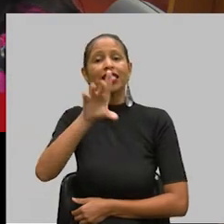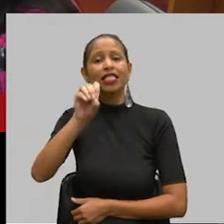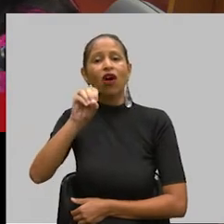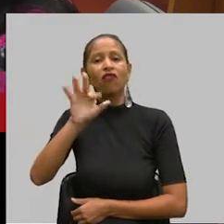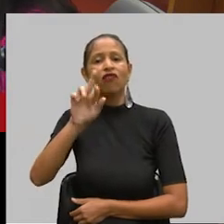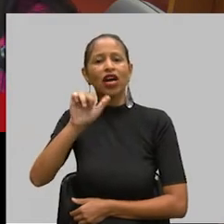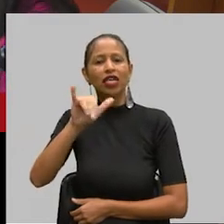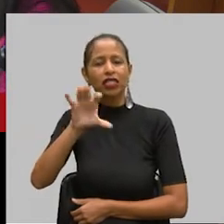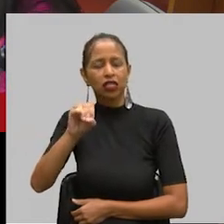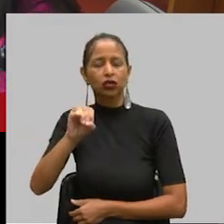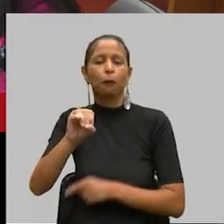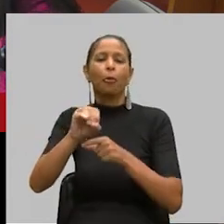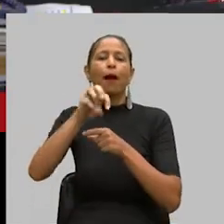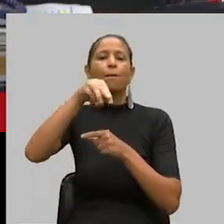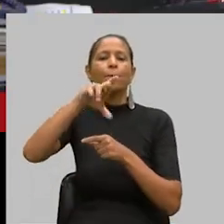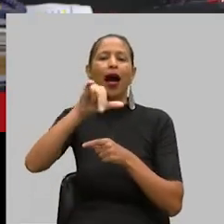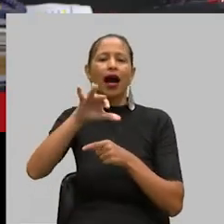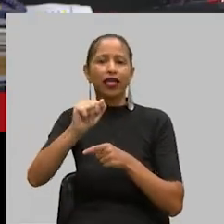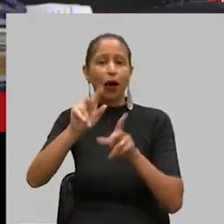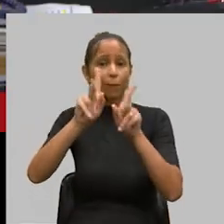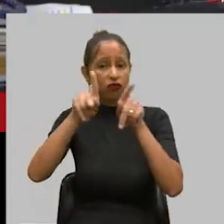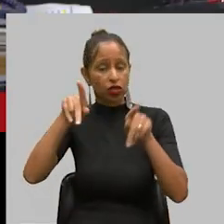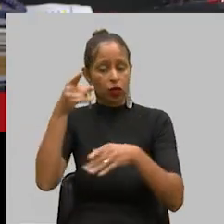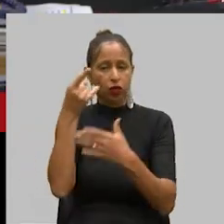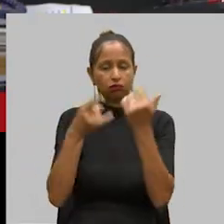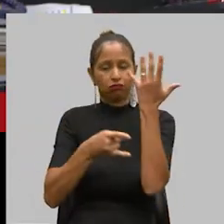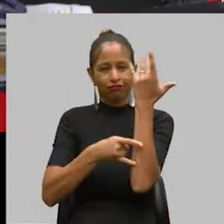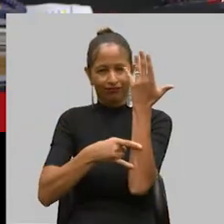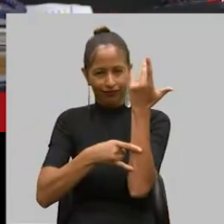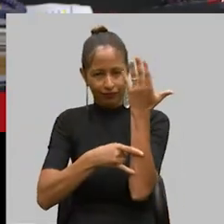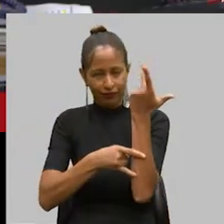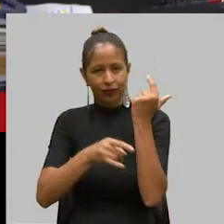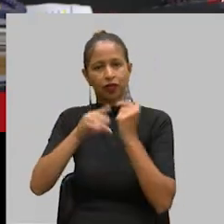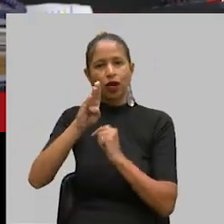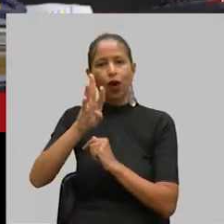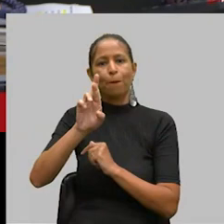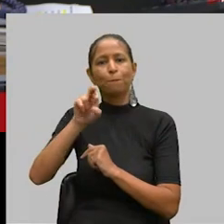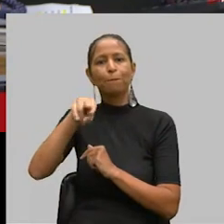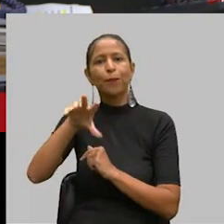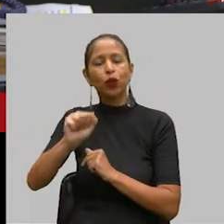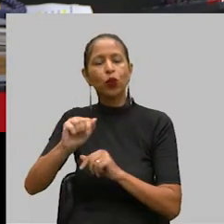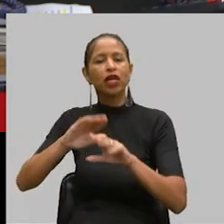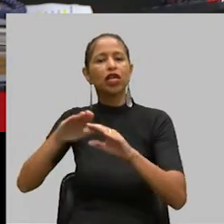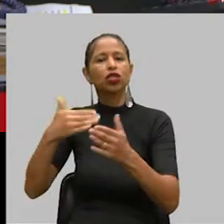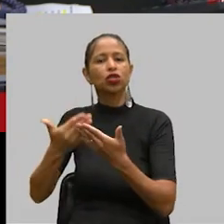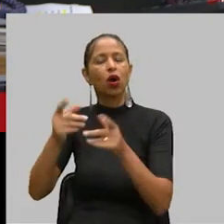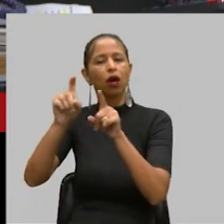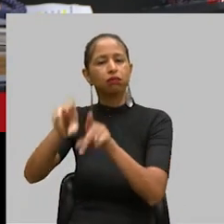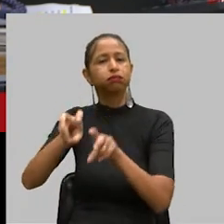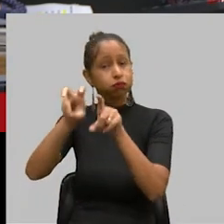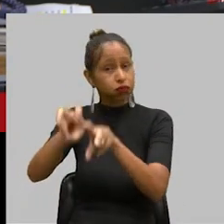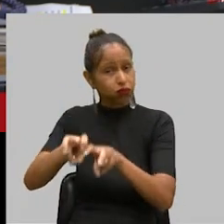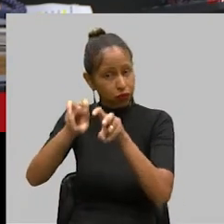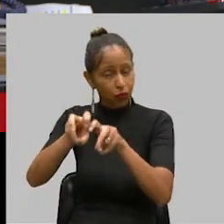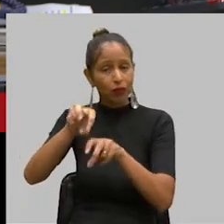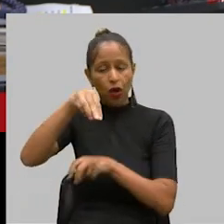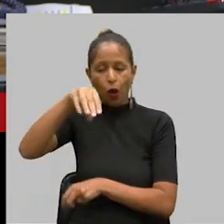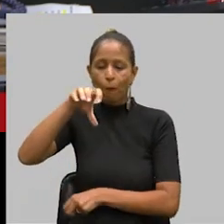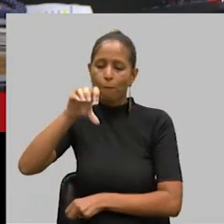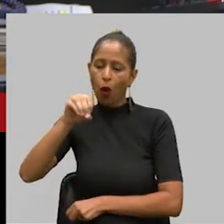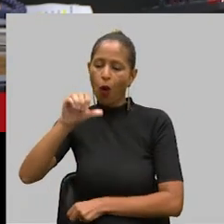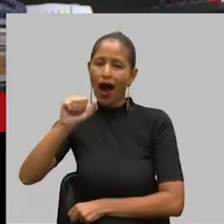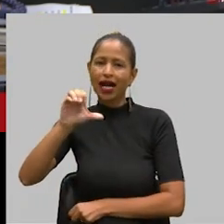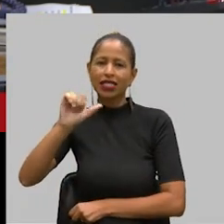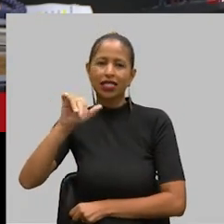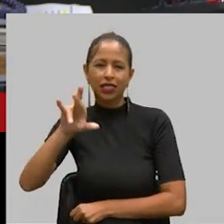Professora Maria Isabel Rocha da UFMG a Bruna da escola família Agrícola de natalândia O Moacir nosso pró-reitor de